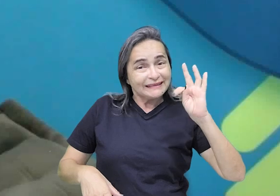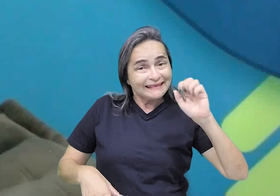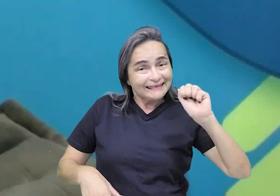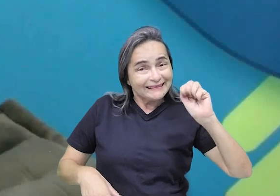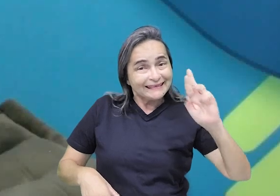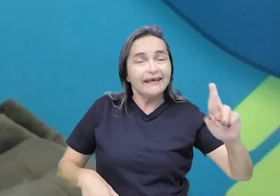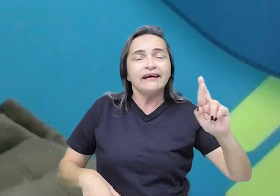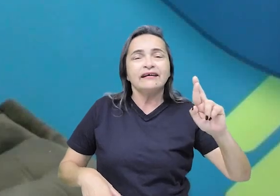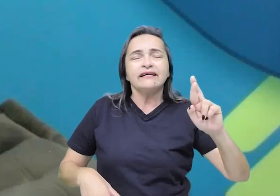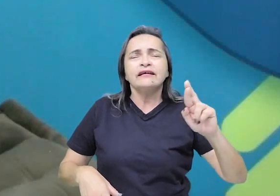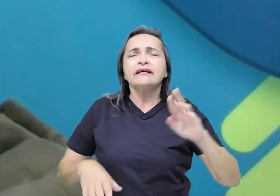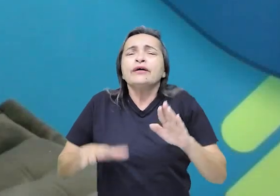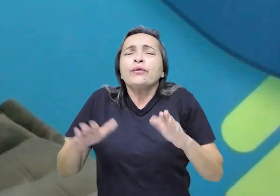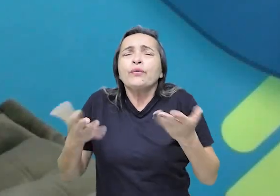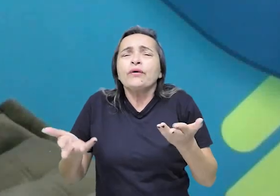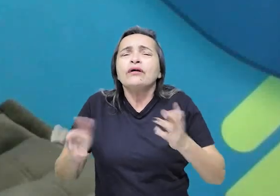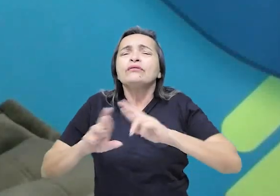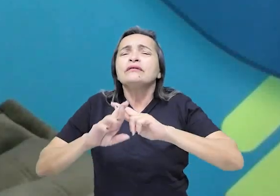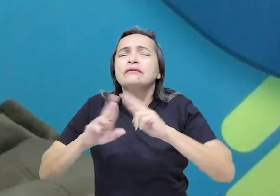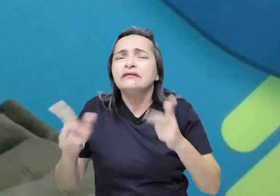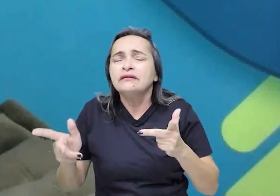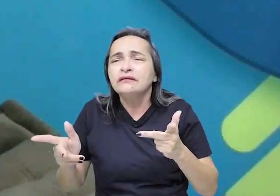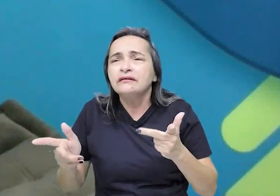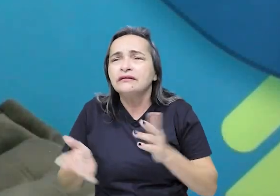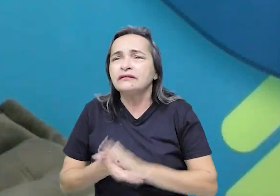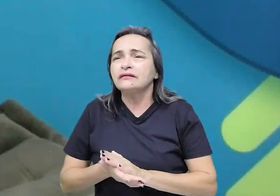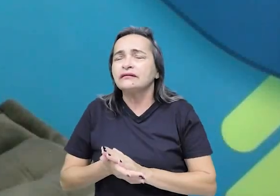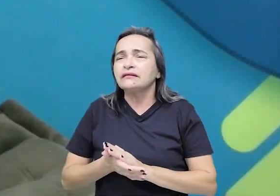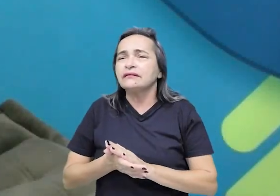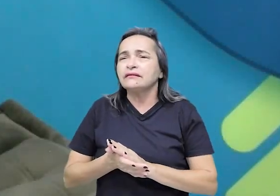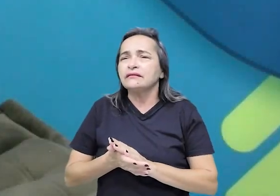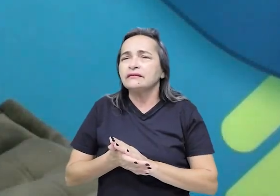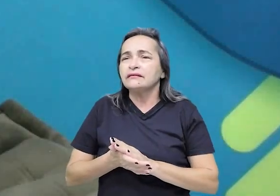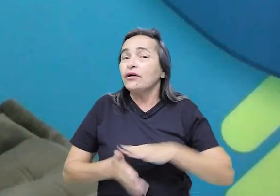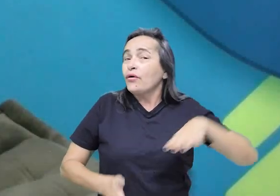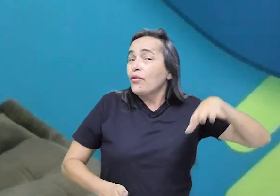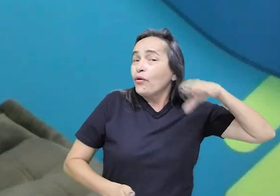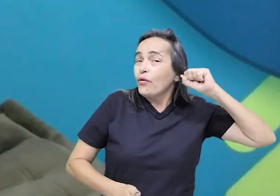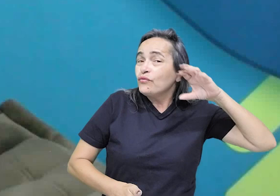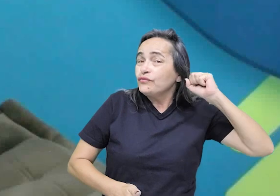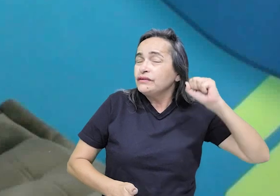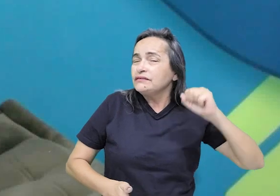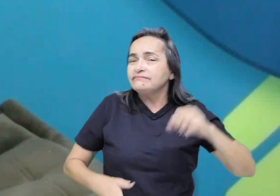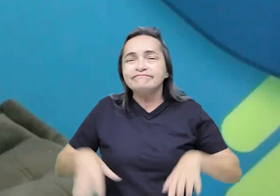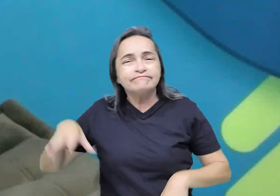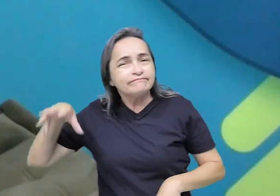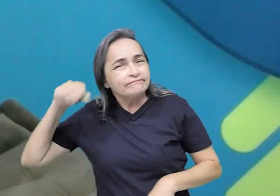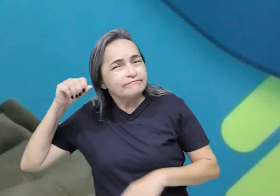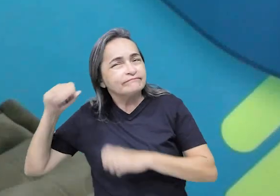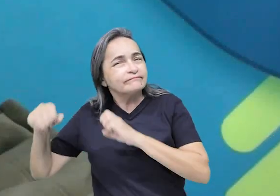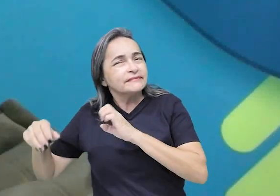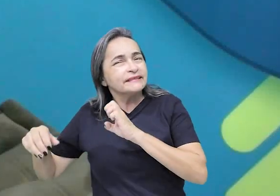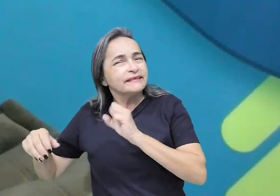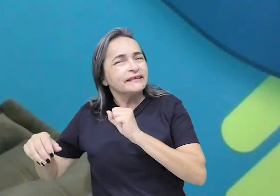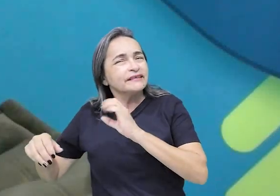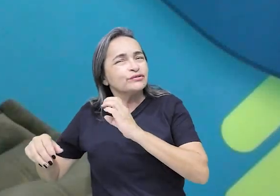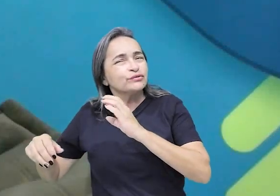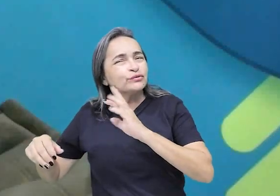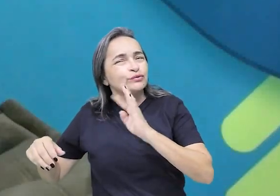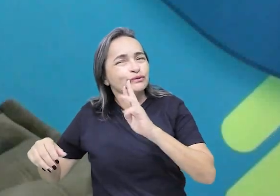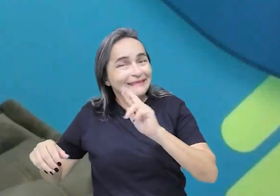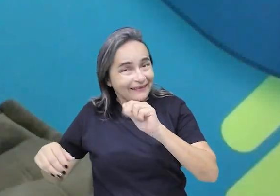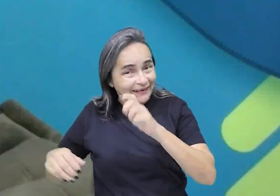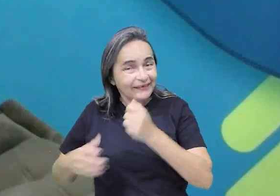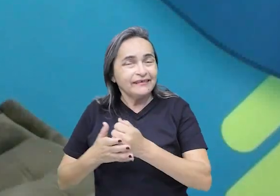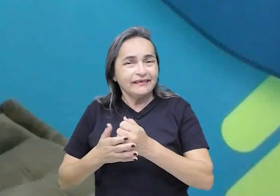ouvir e escutar, ela está relacionada à nossa questão de atenção, né? Que já é um estado cognitivo, já